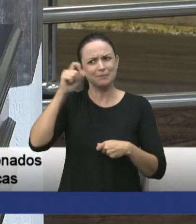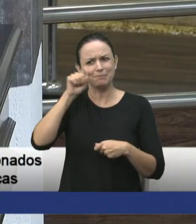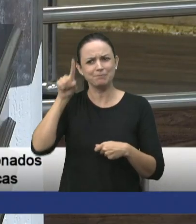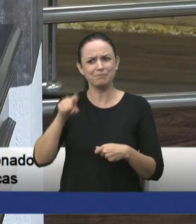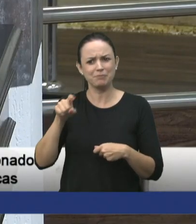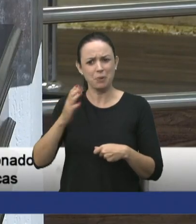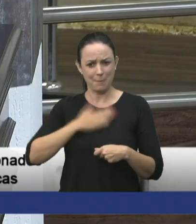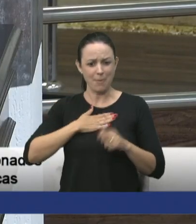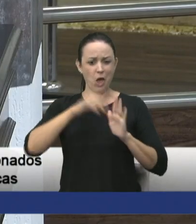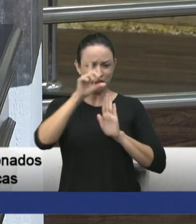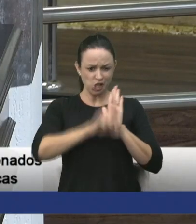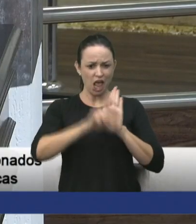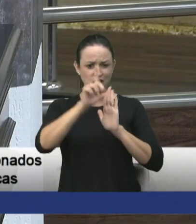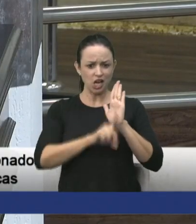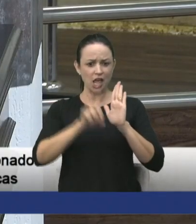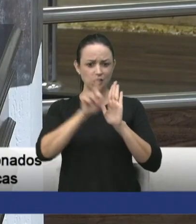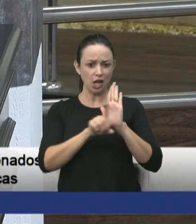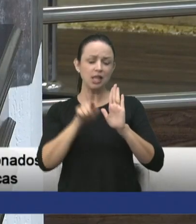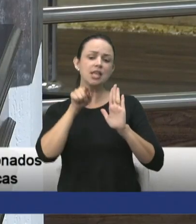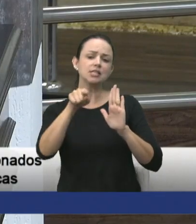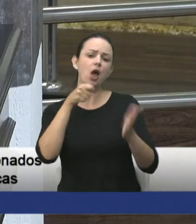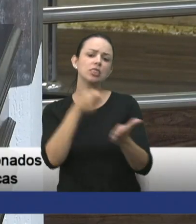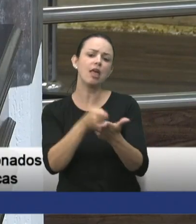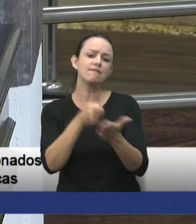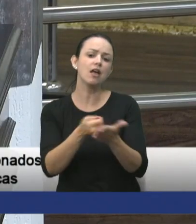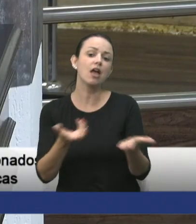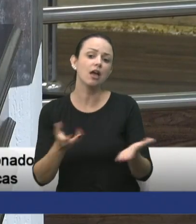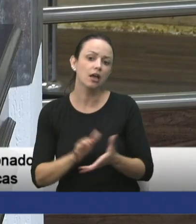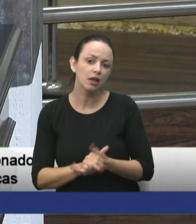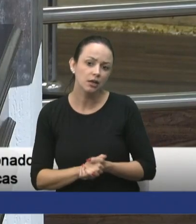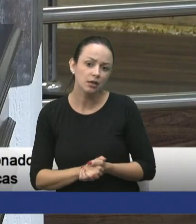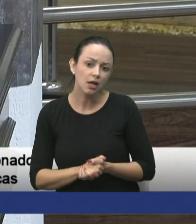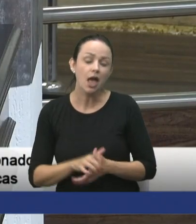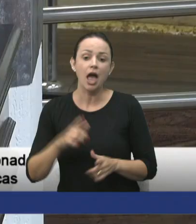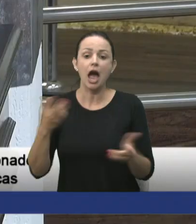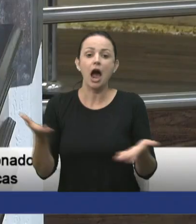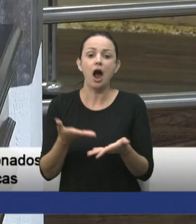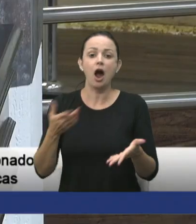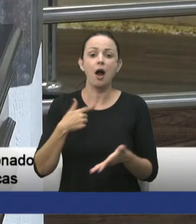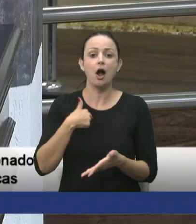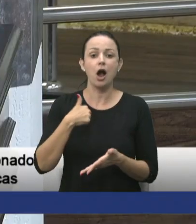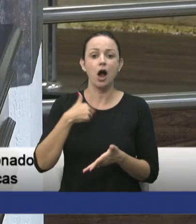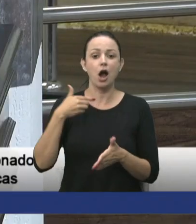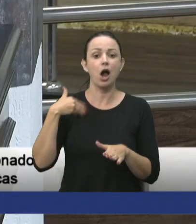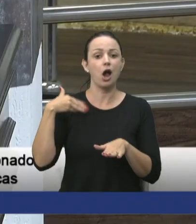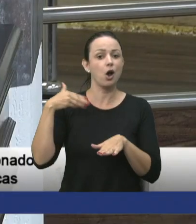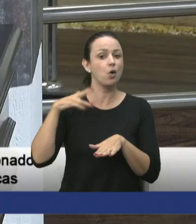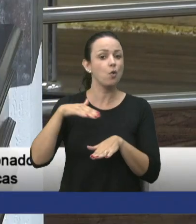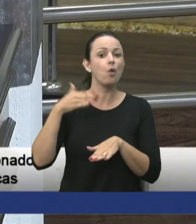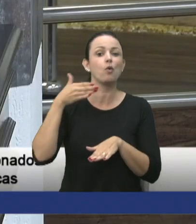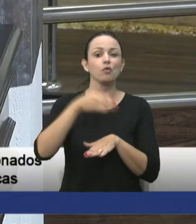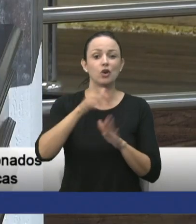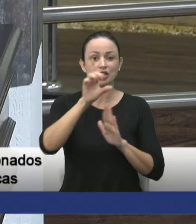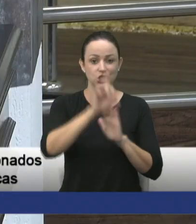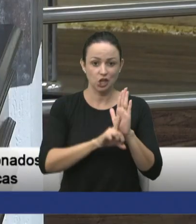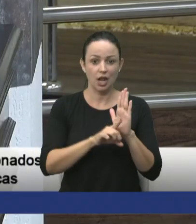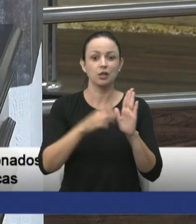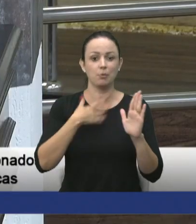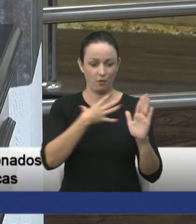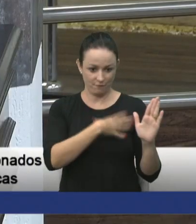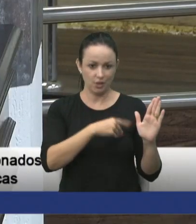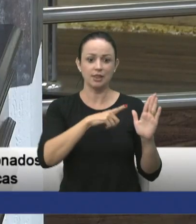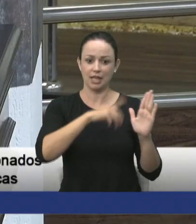do nosso dever. Eu nunca fui atrás de um direito que o meu filho não precisasse. Ele tinha o